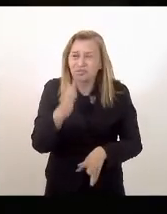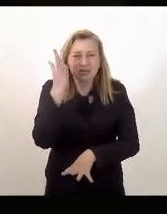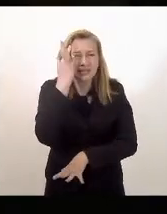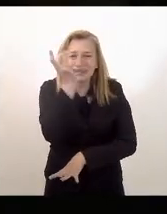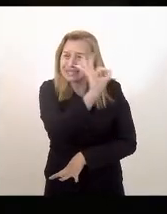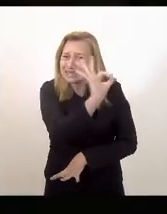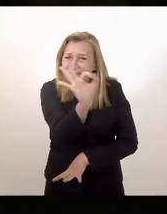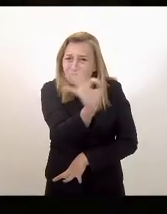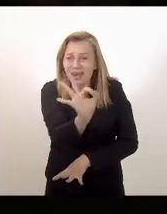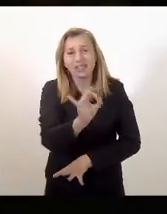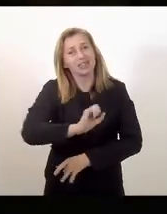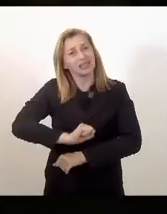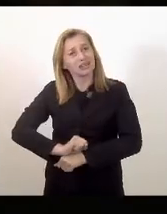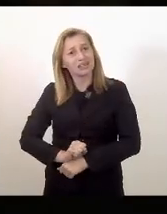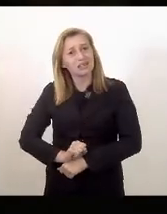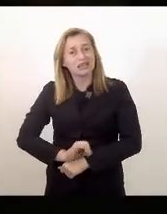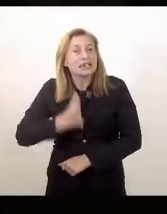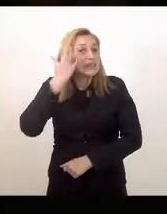entendendo,